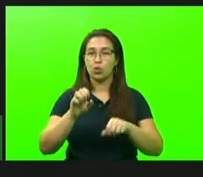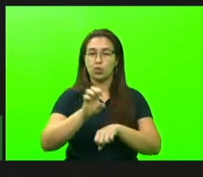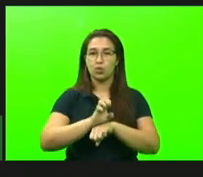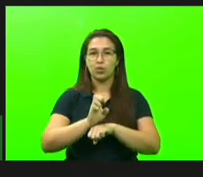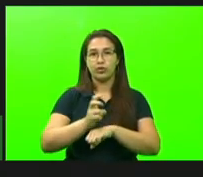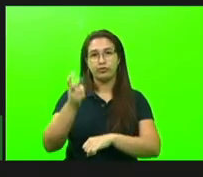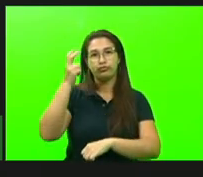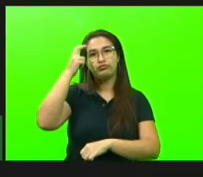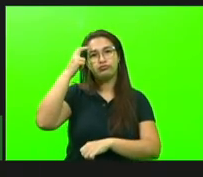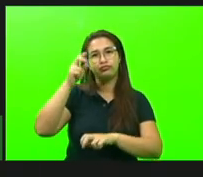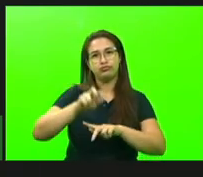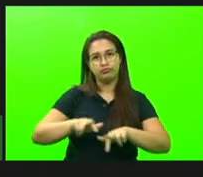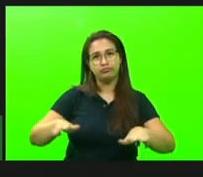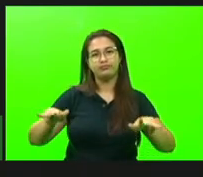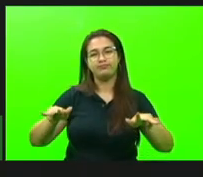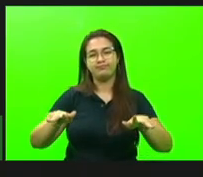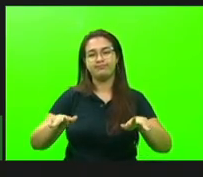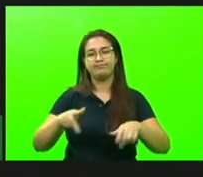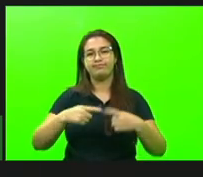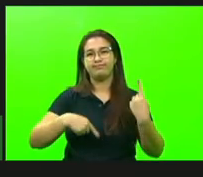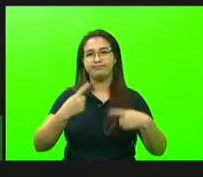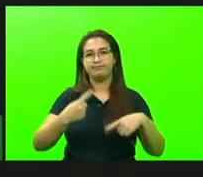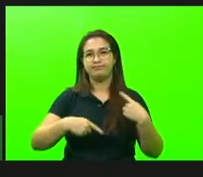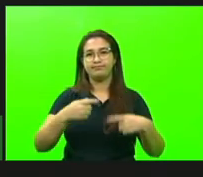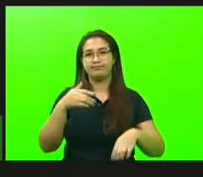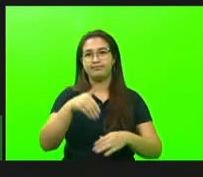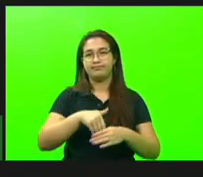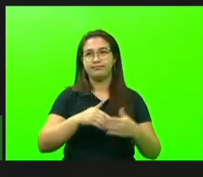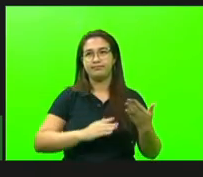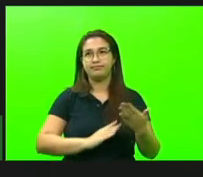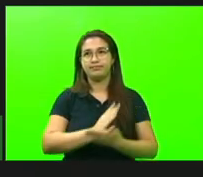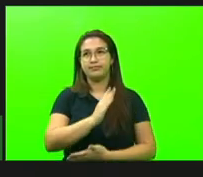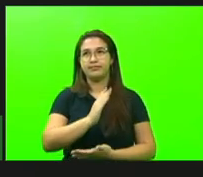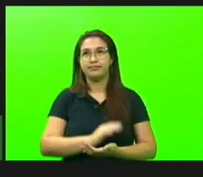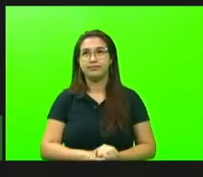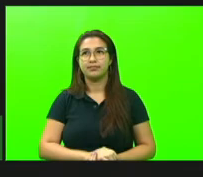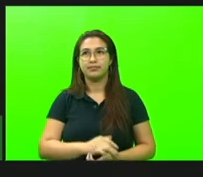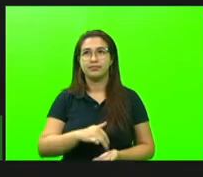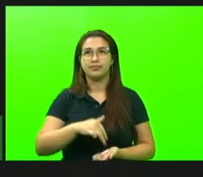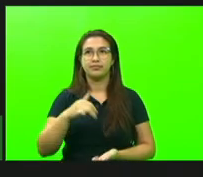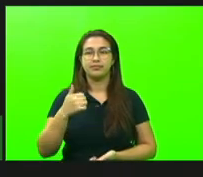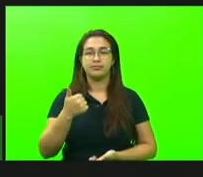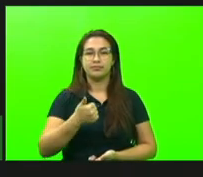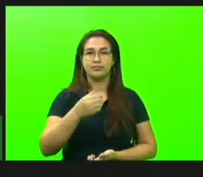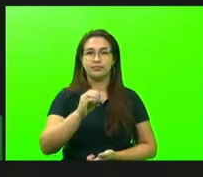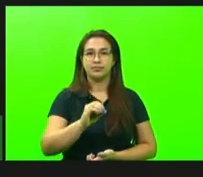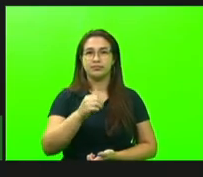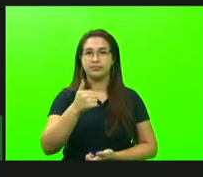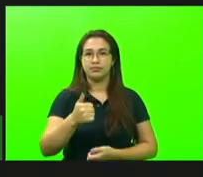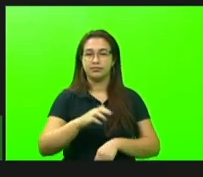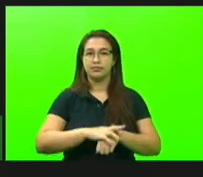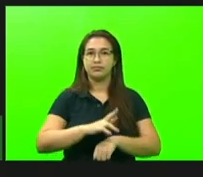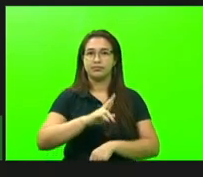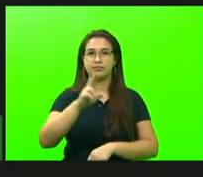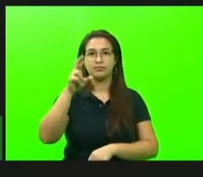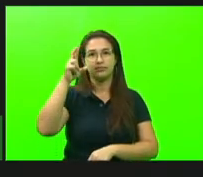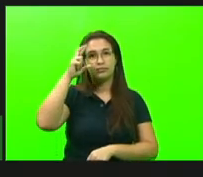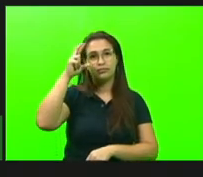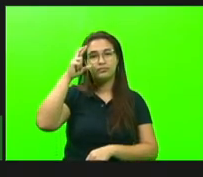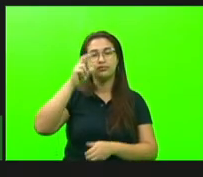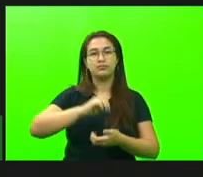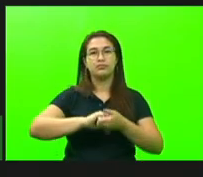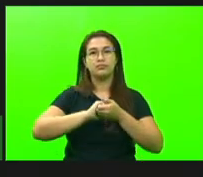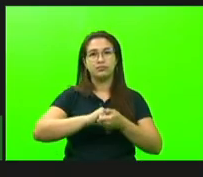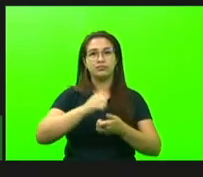discussão? Em votação, aprovado. Moção 101, deputado Ricardo Alba, cumprimentando a